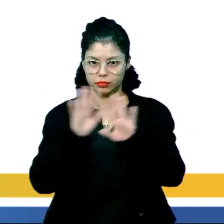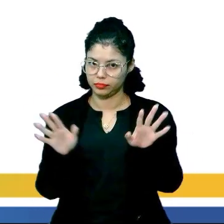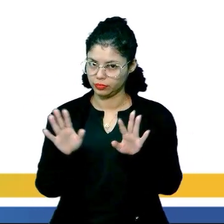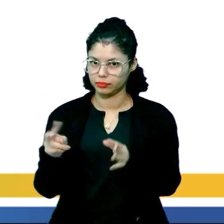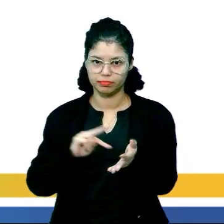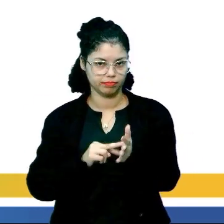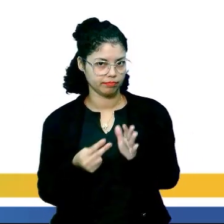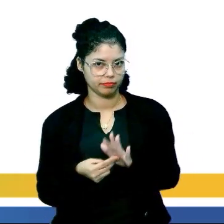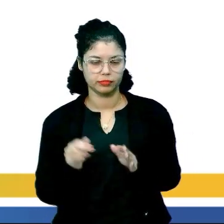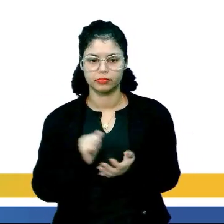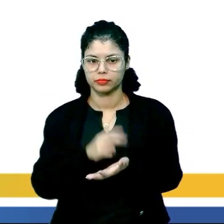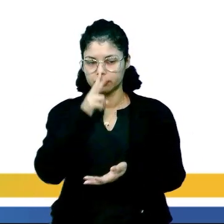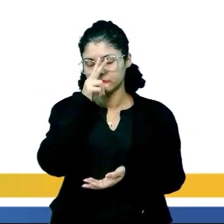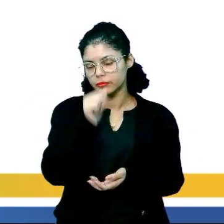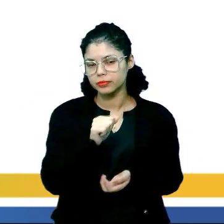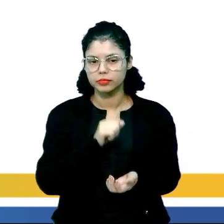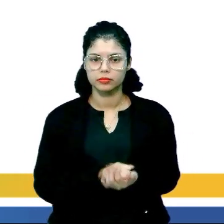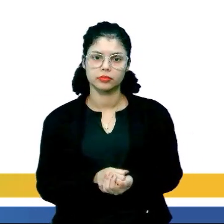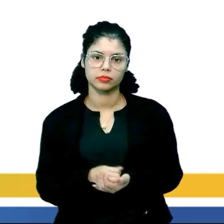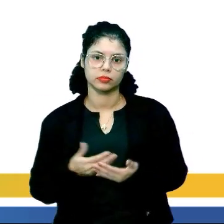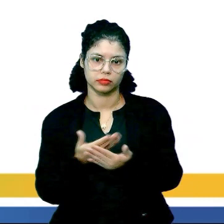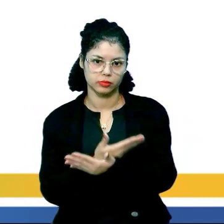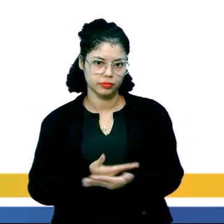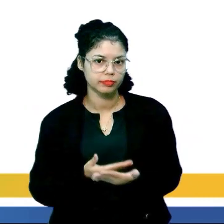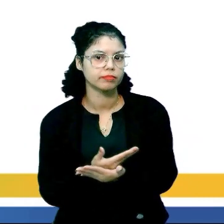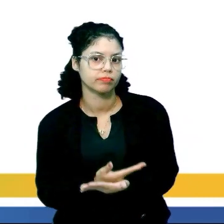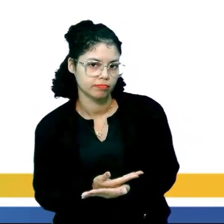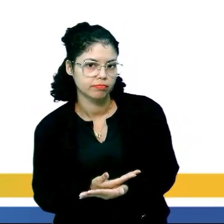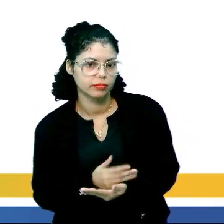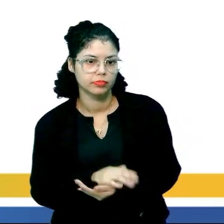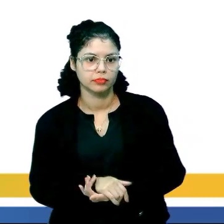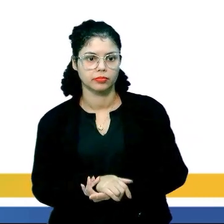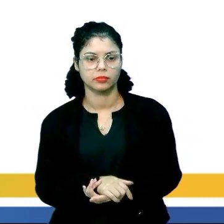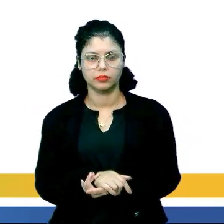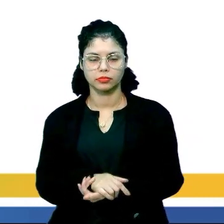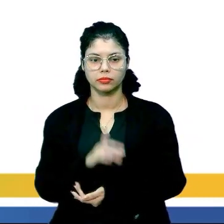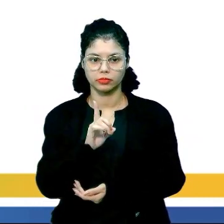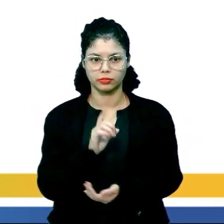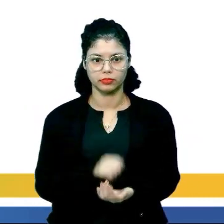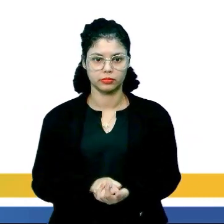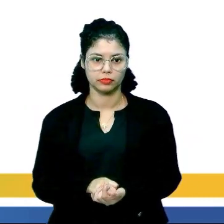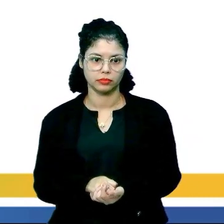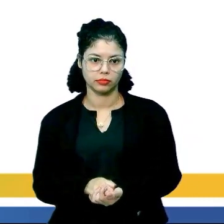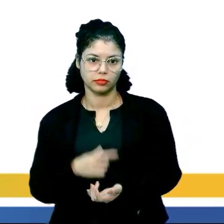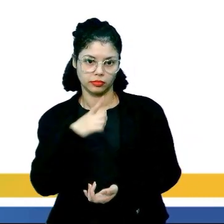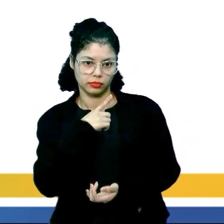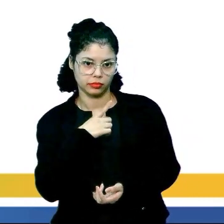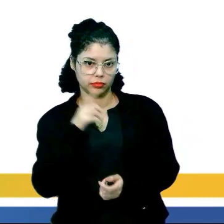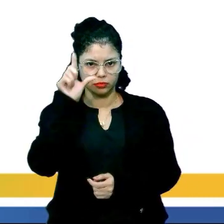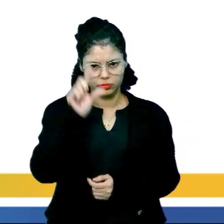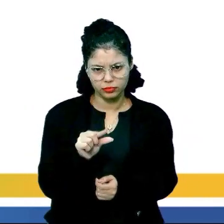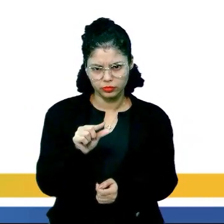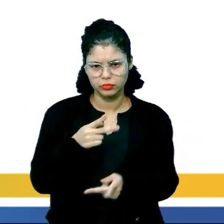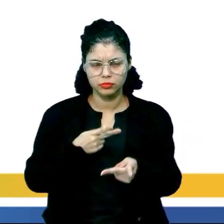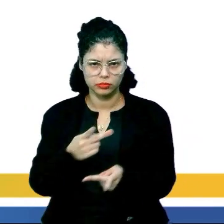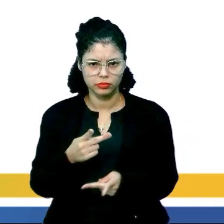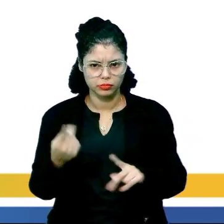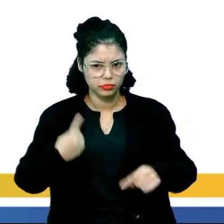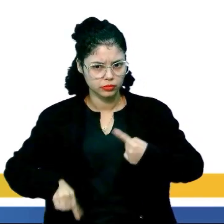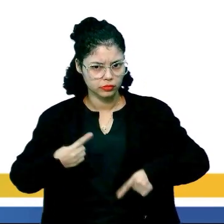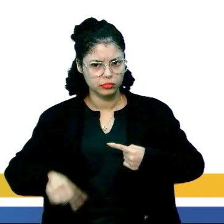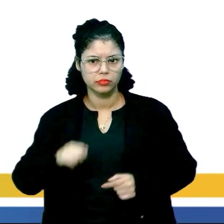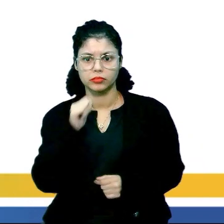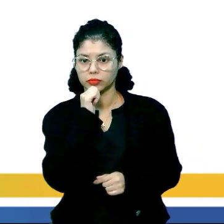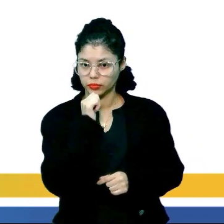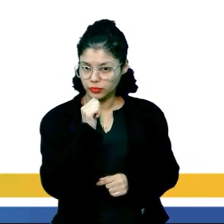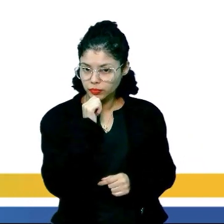não significa fortalecimento de conservadorismo. Letra D. Tiveram baixa repercussão no